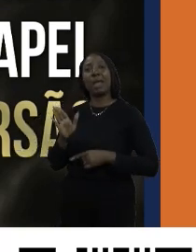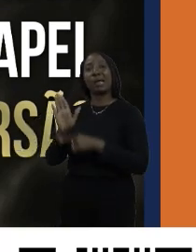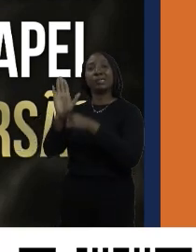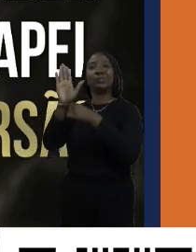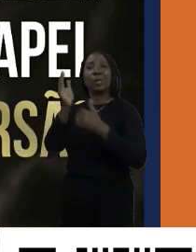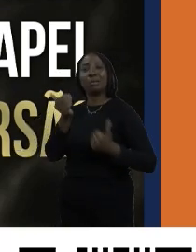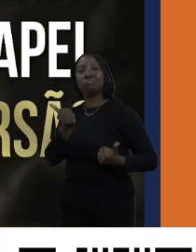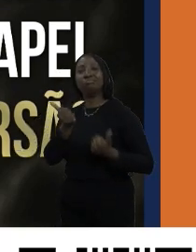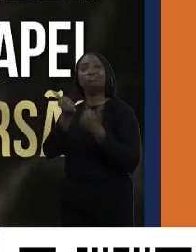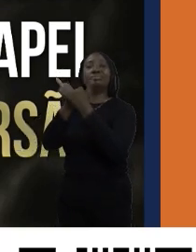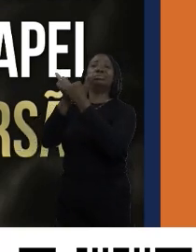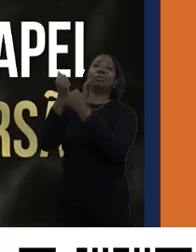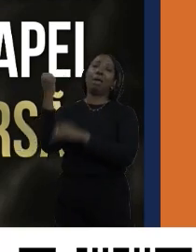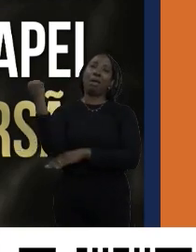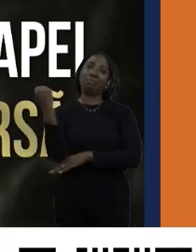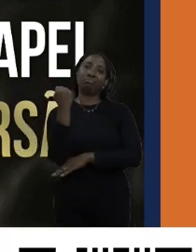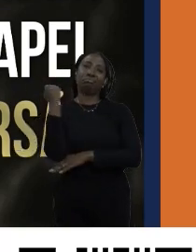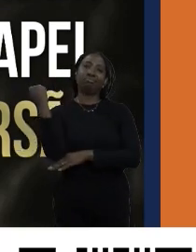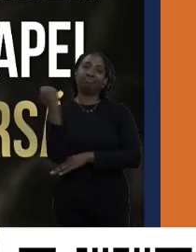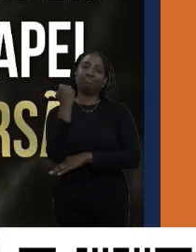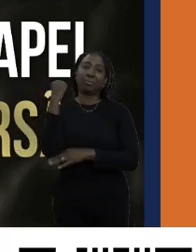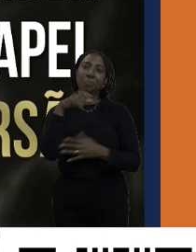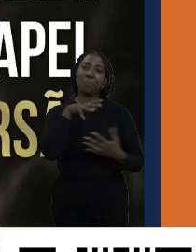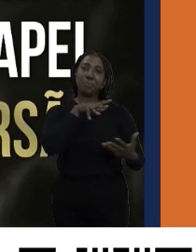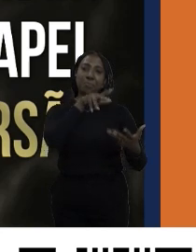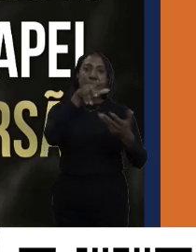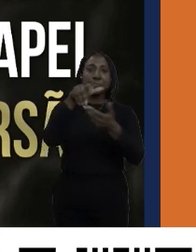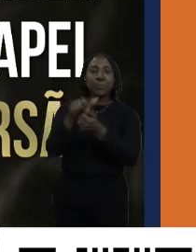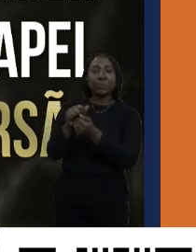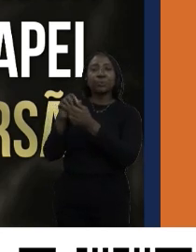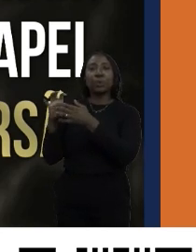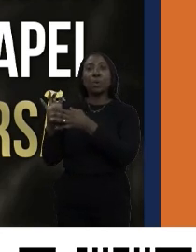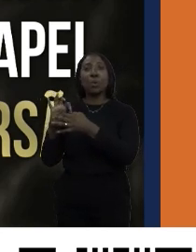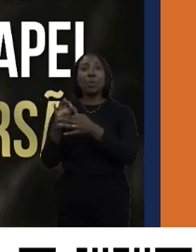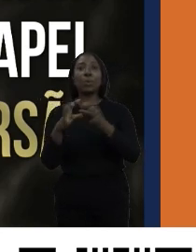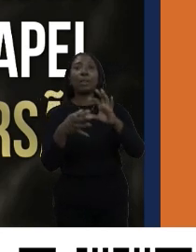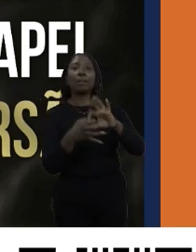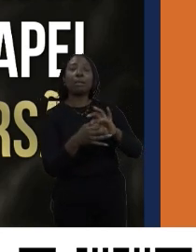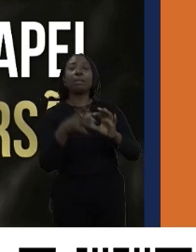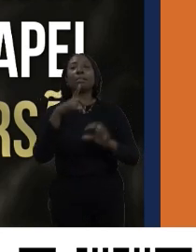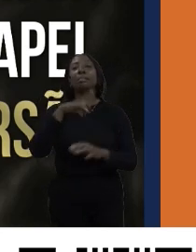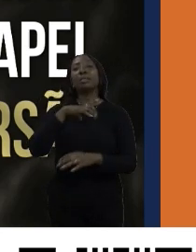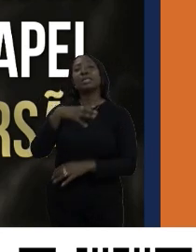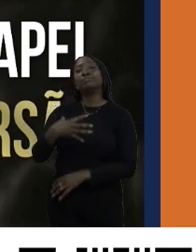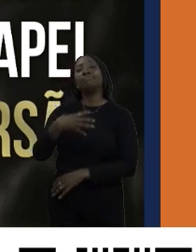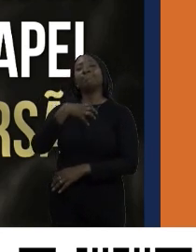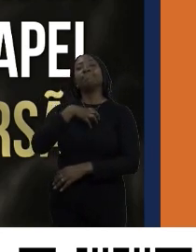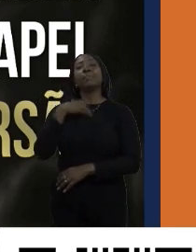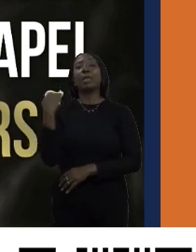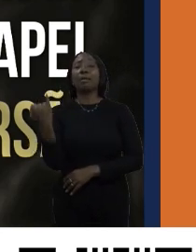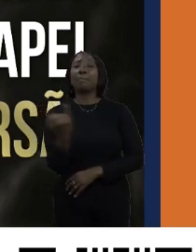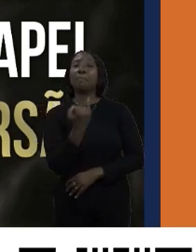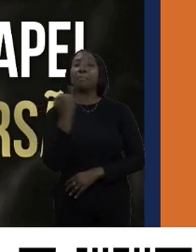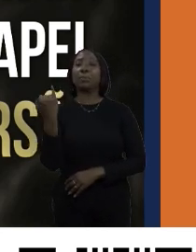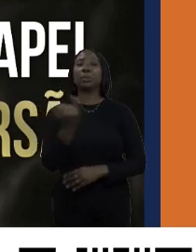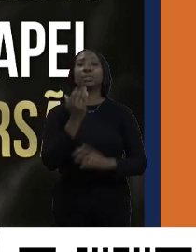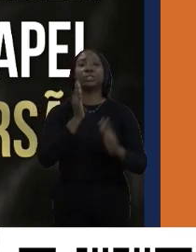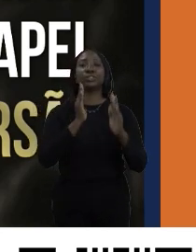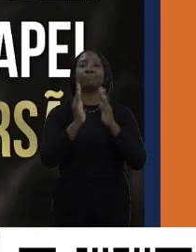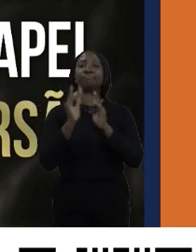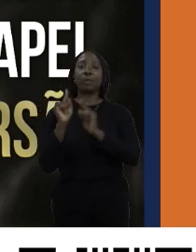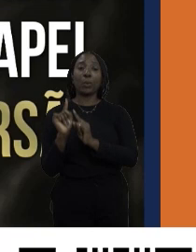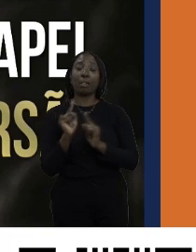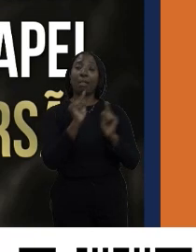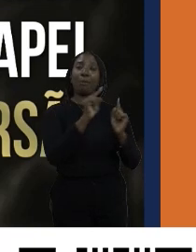brasileira a ser campeã mundial, a ser campeã olímpica. Eu tenho a sensação de ter sido mais importante nessa época do que na